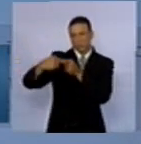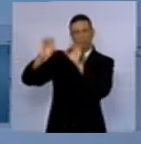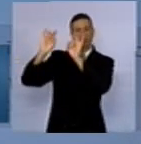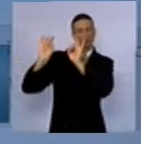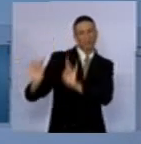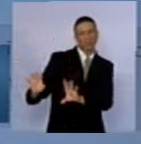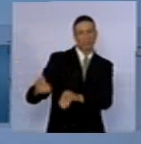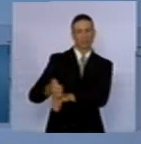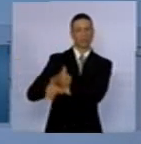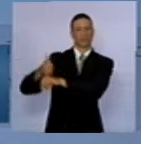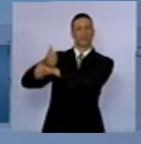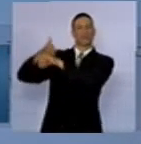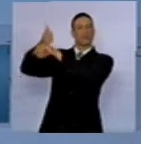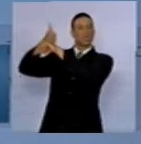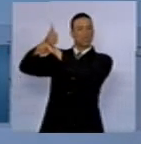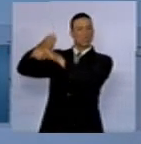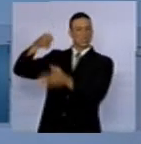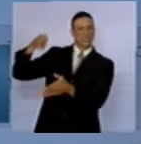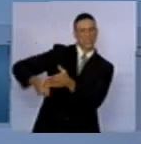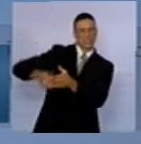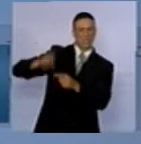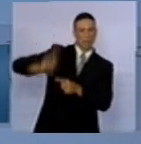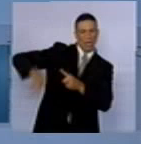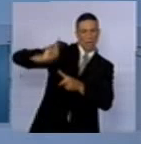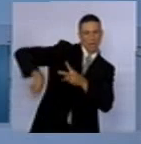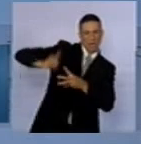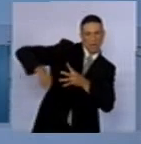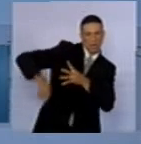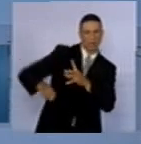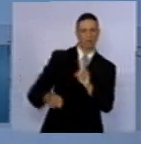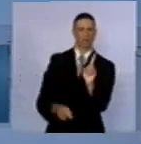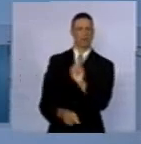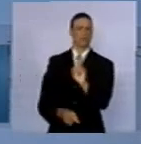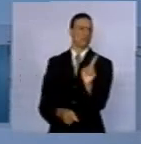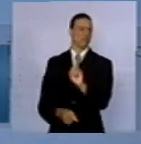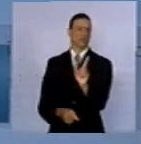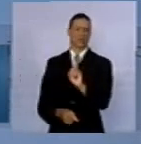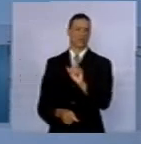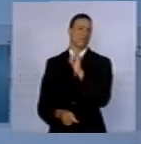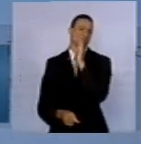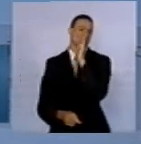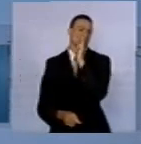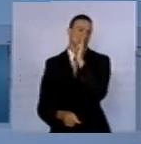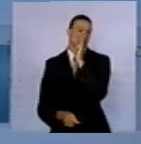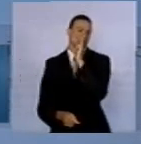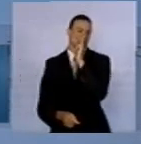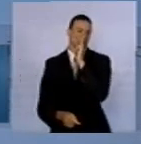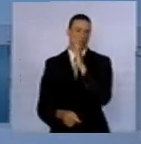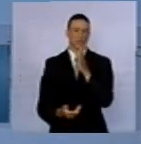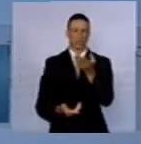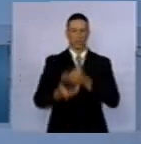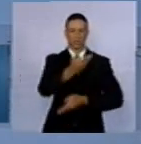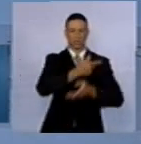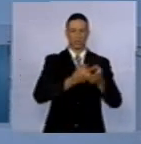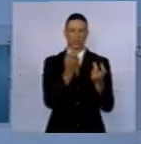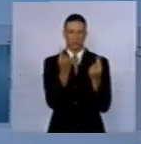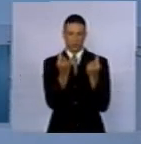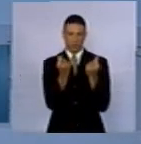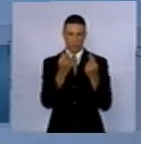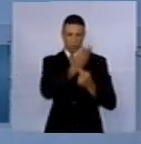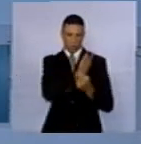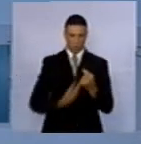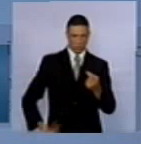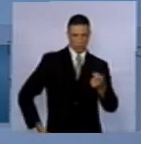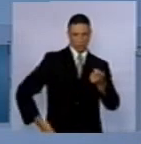proporcionais e até menos restritivas para atingir essa mesma finalidade. Como, por exemplo, aprimorando financiamentos